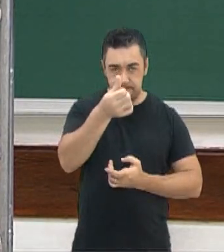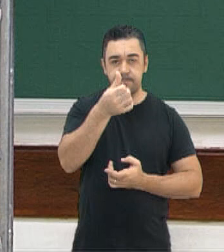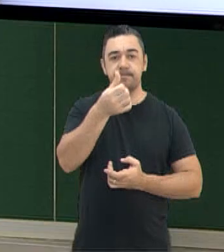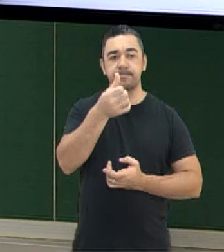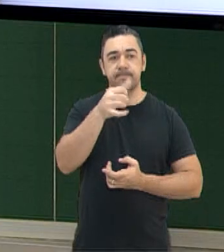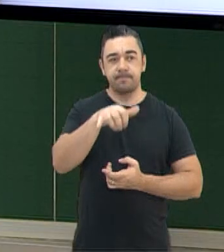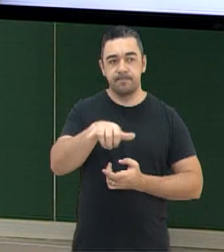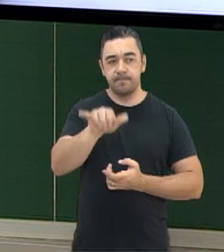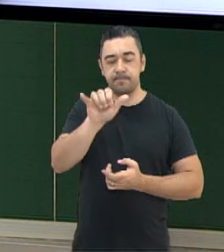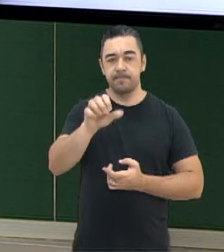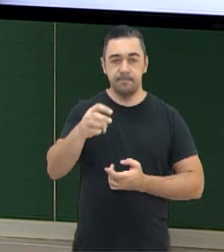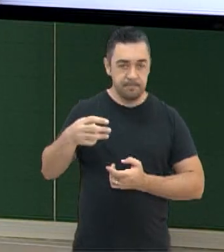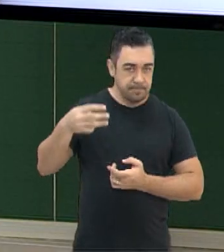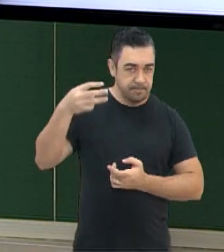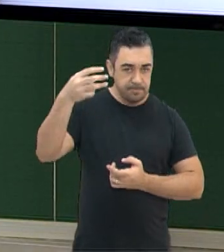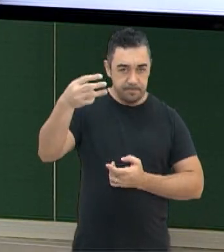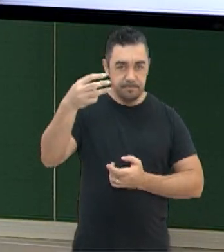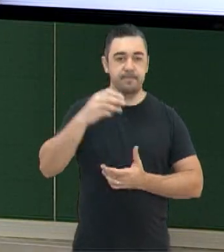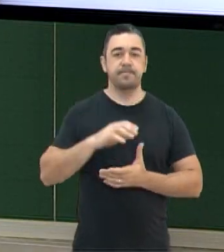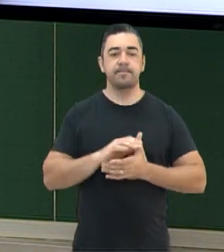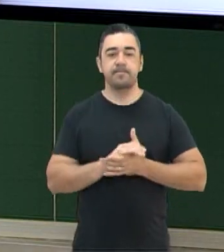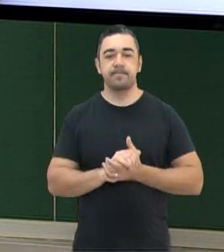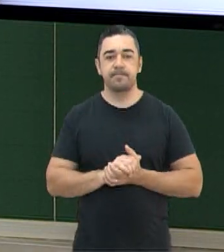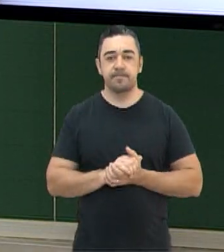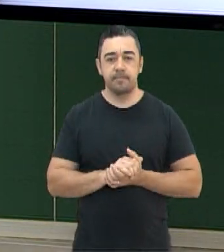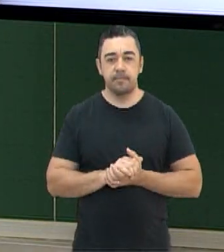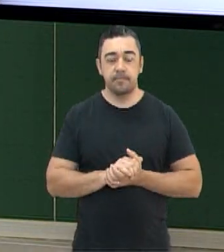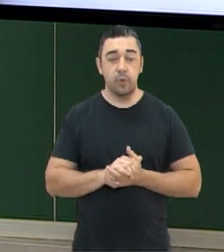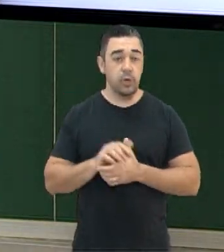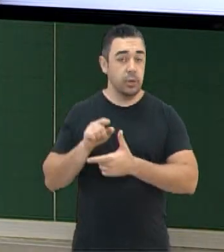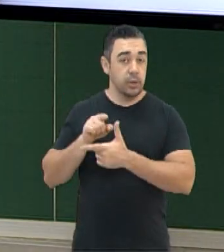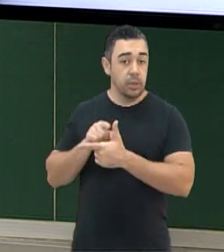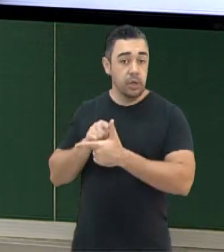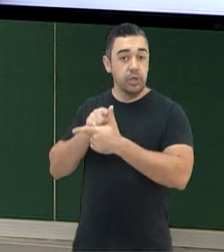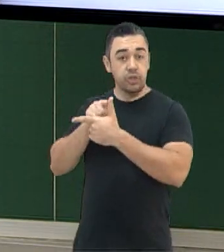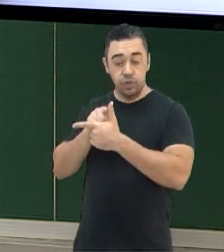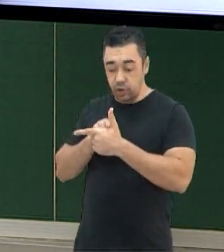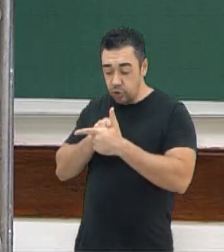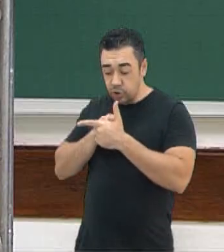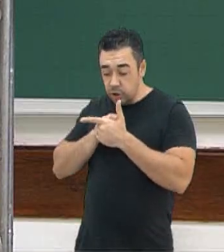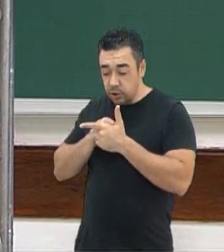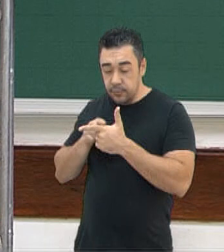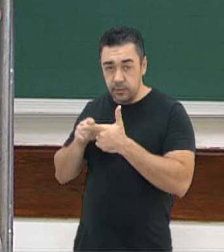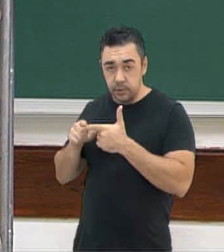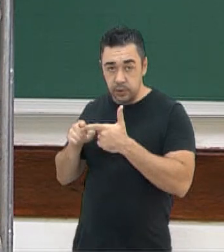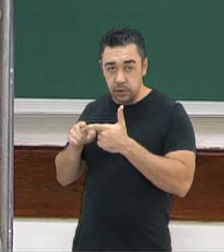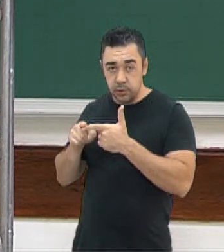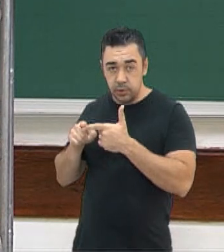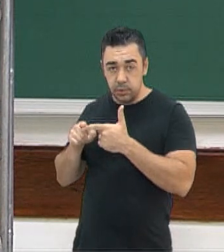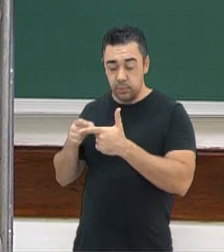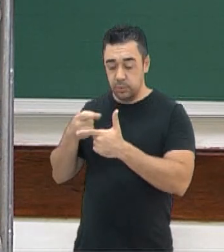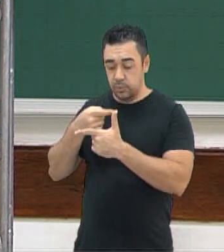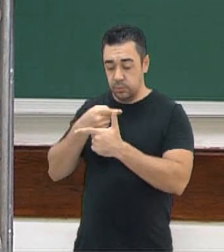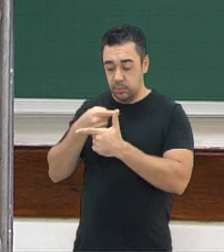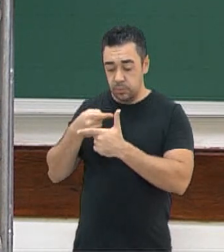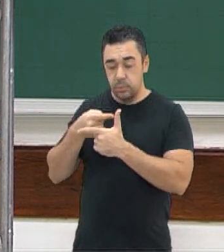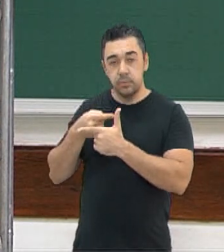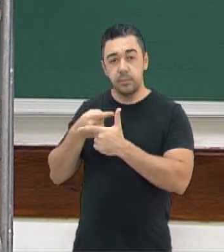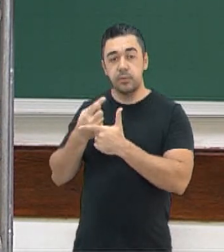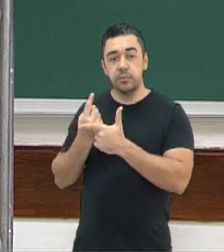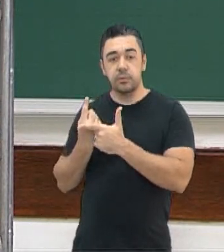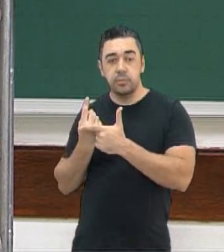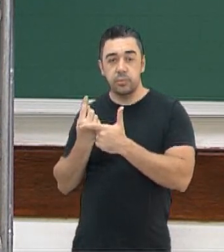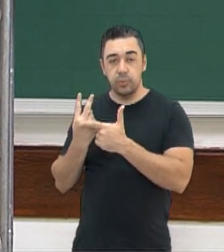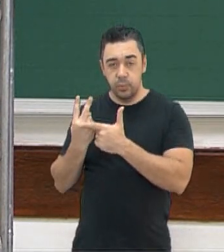x na sexta, y ao cubo, ok? Pelo monômio e dividiu por